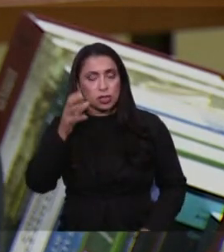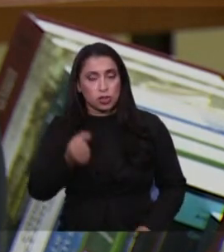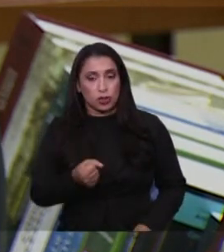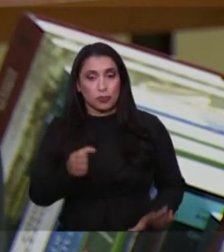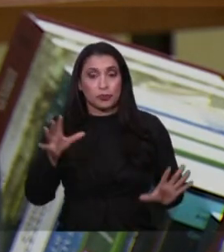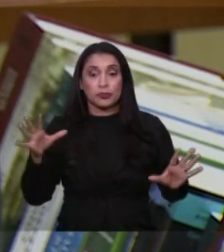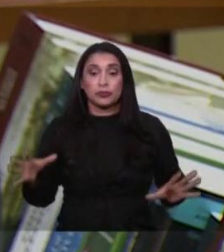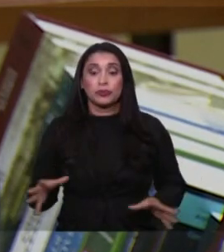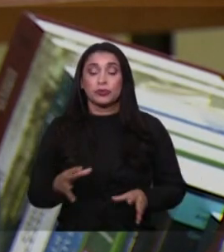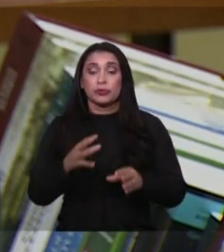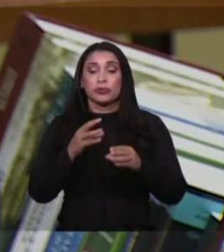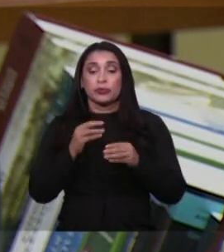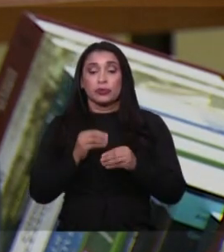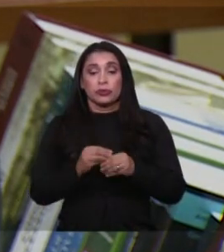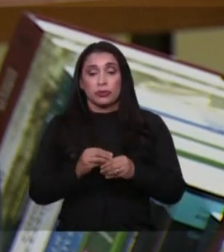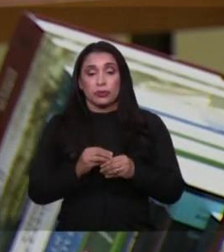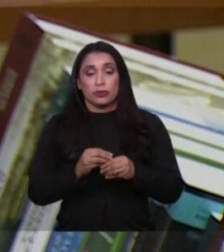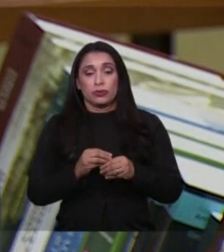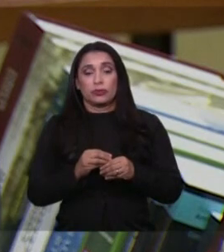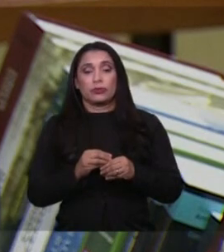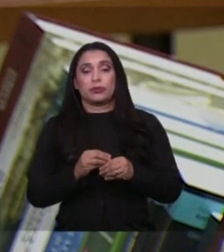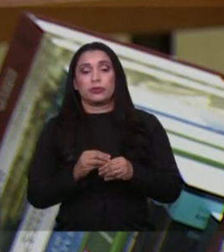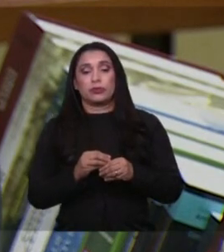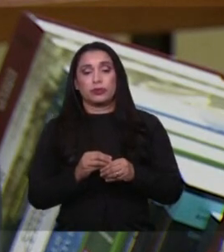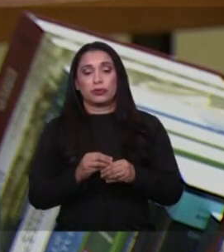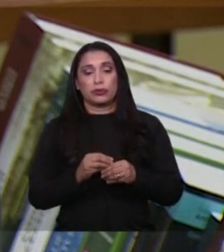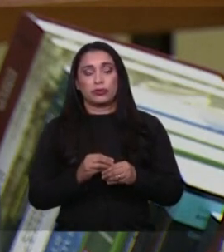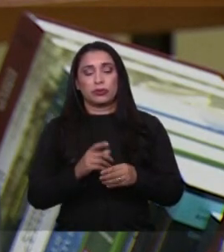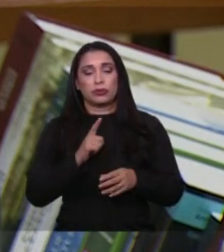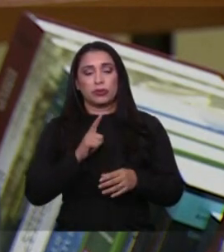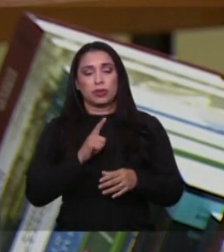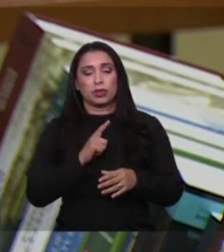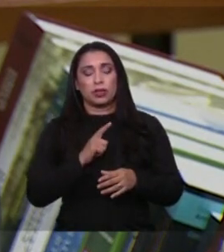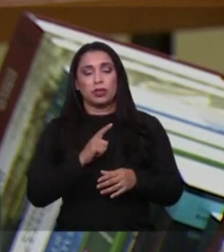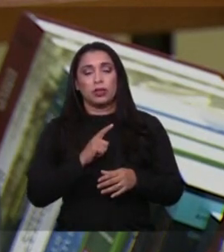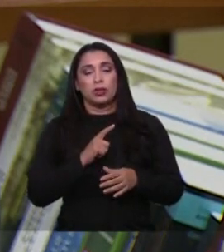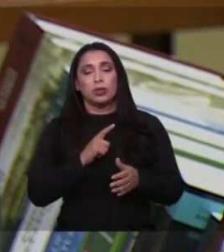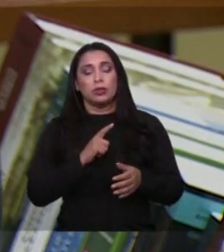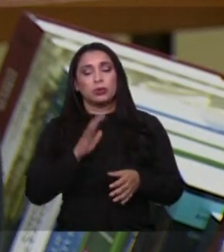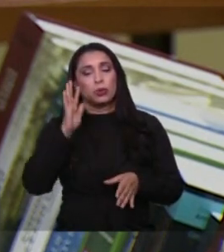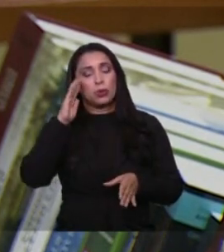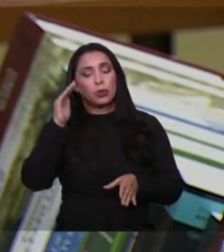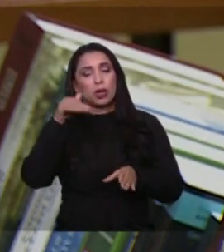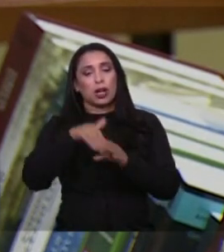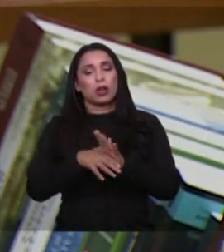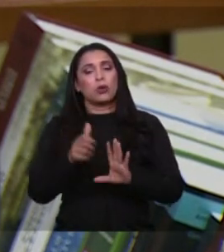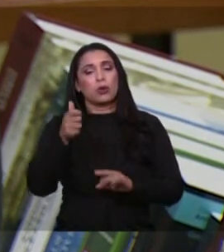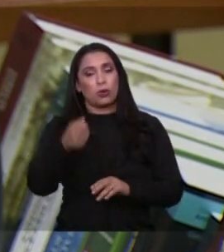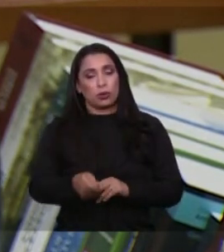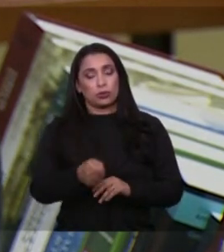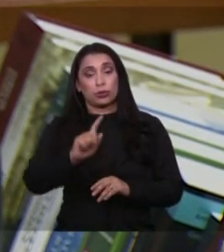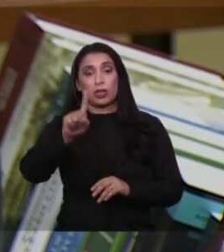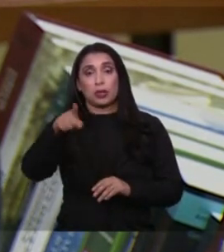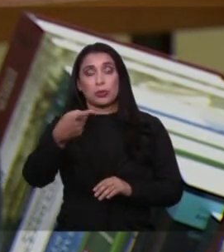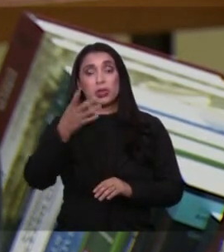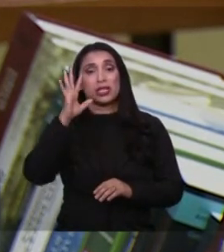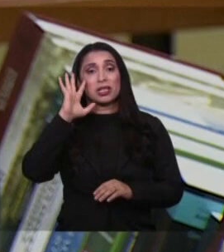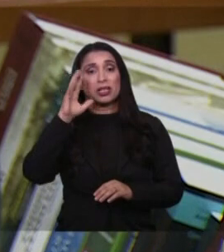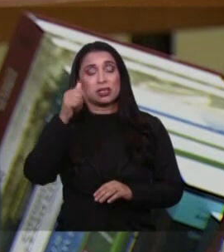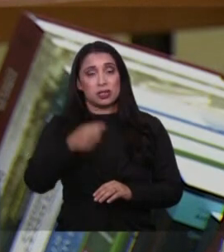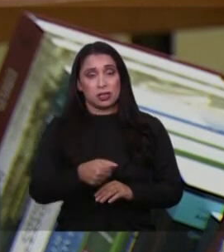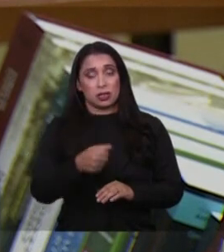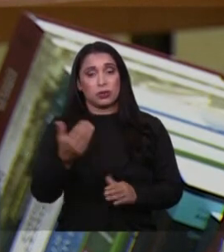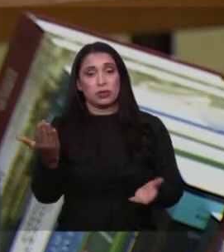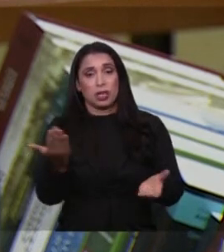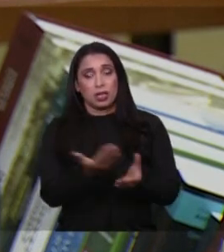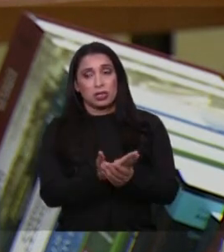síntese, alega embargante, em primeiro lugar, que o acordo embargado, ao obstar o ajustamento de ações decisórias